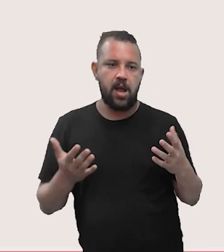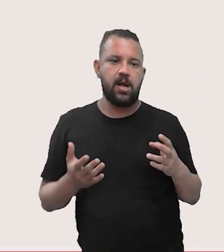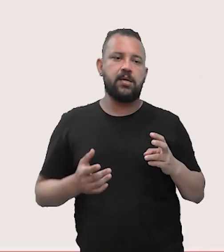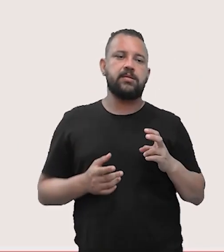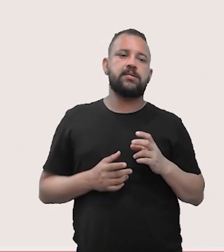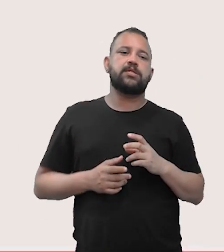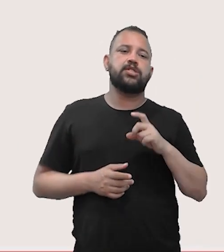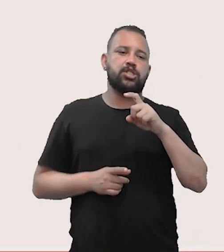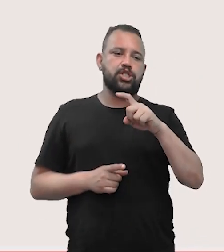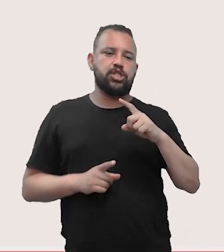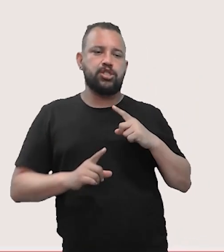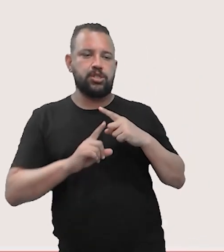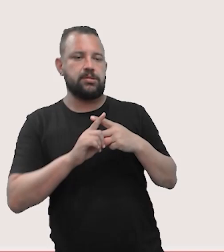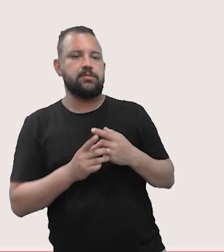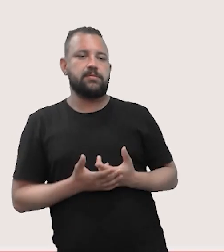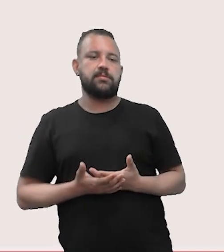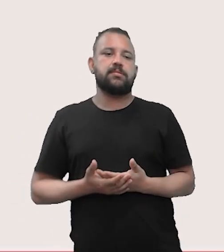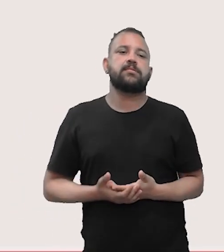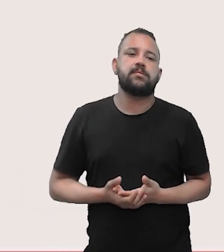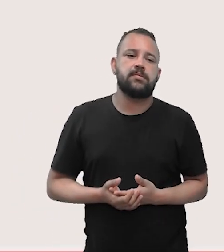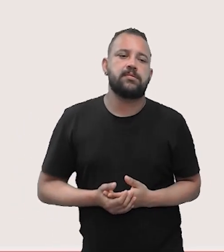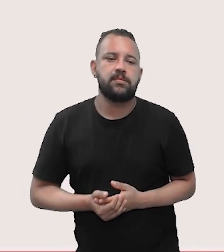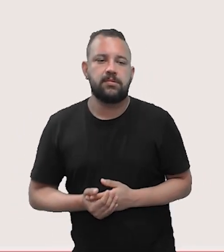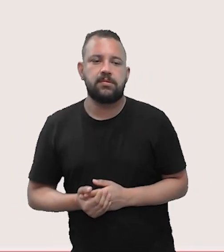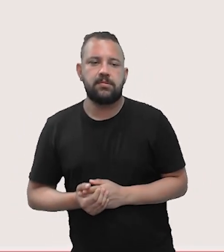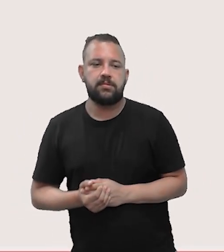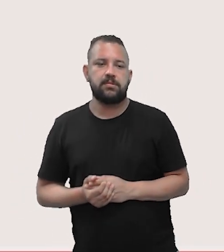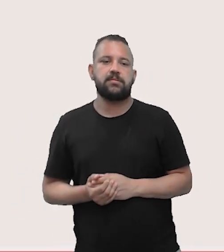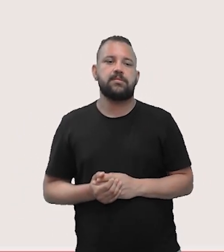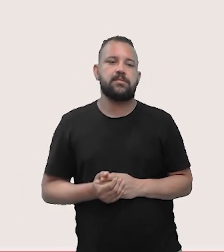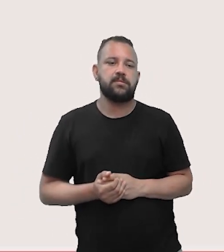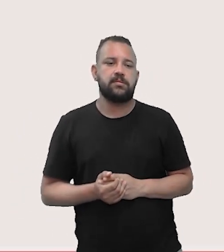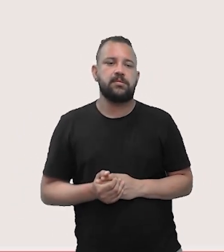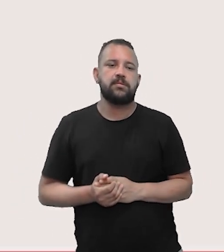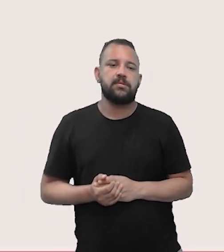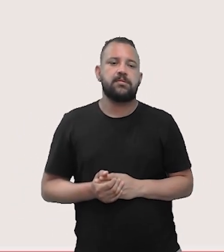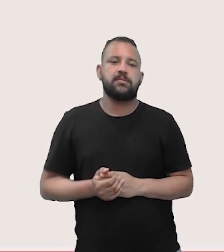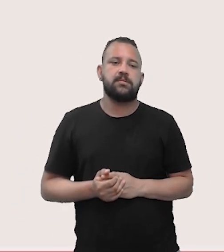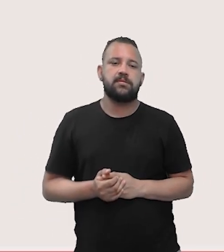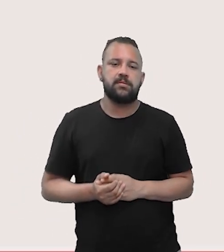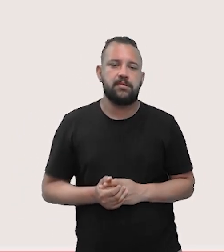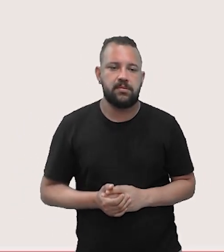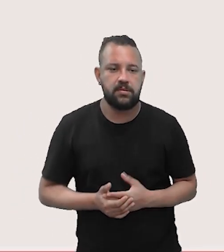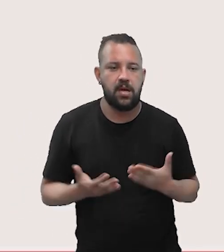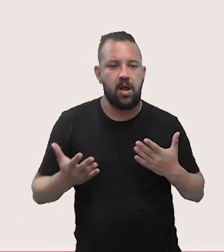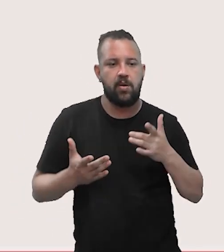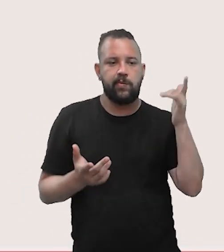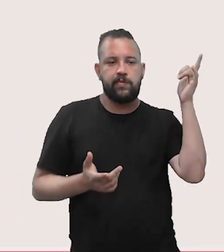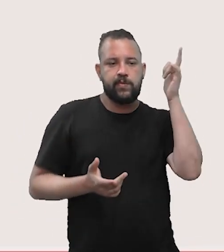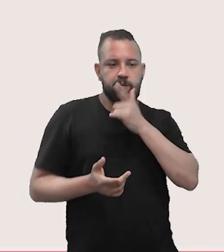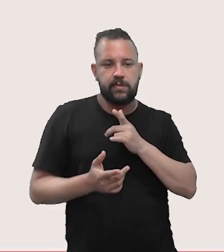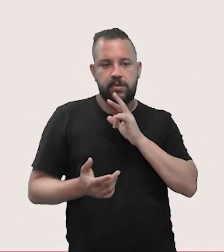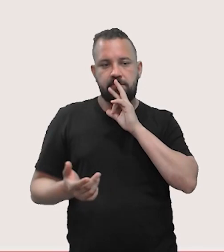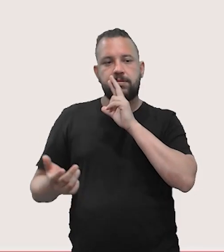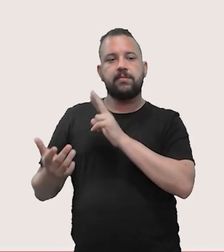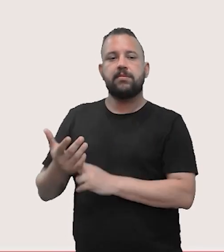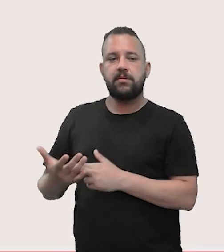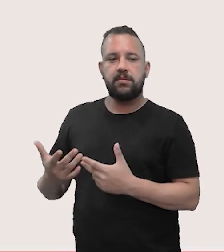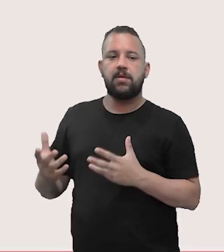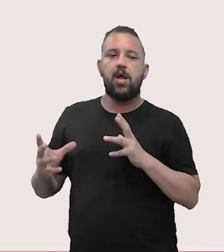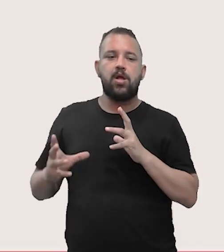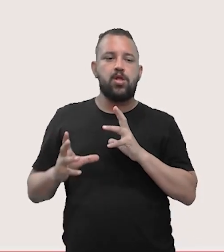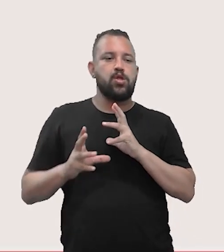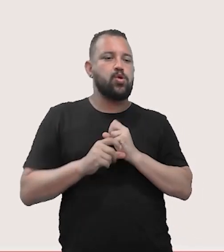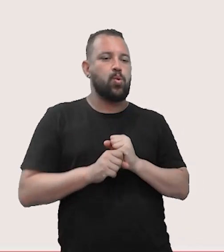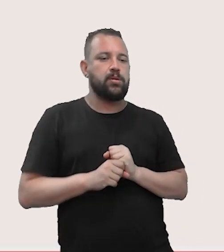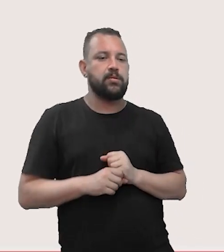X, beleza? Se eu somar com o quinto jogo que eu estou chamando de X, eu vou obter um resultado da soma dos pontos. E aí eu